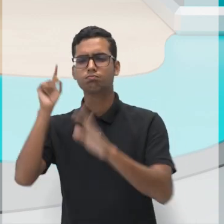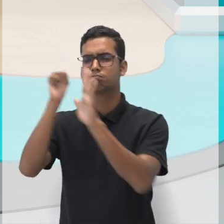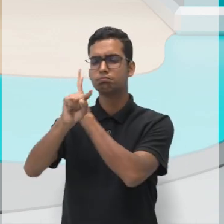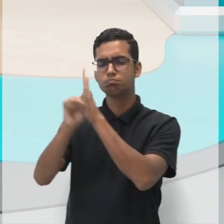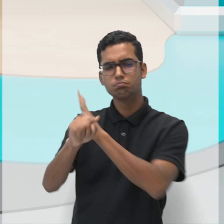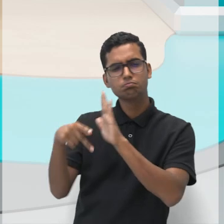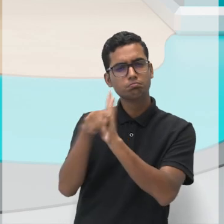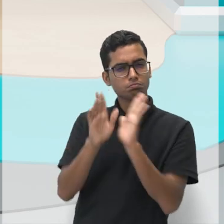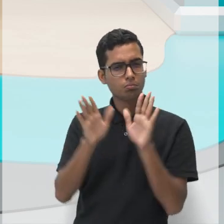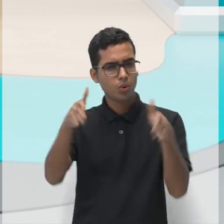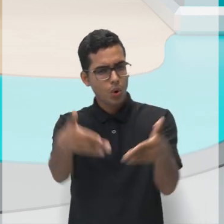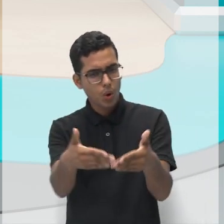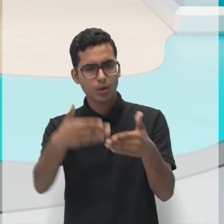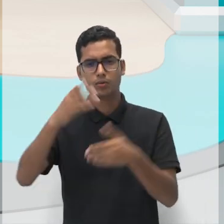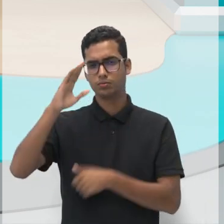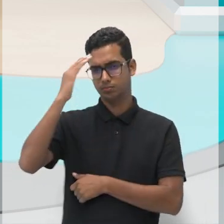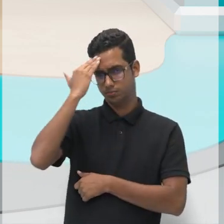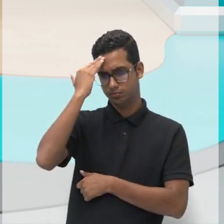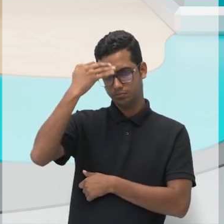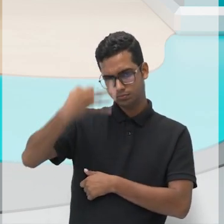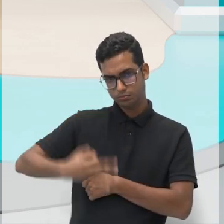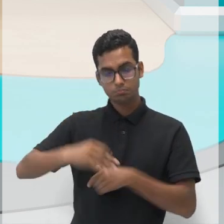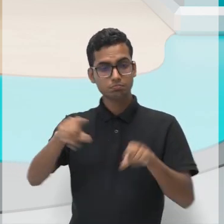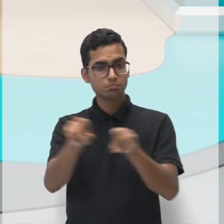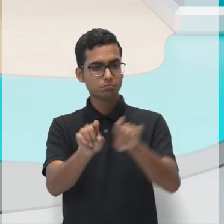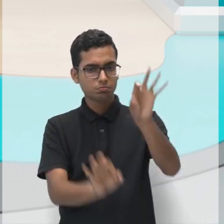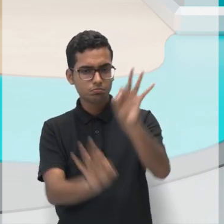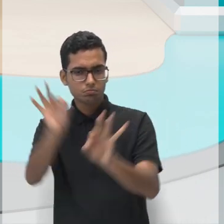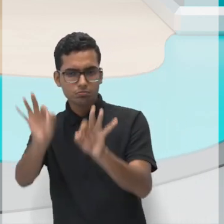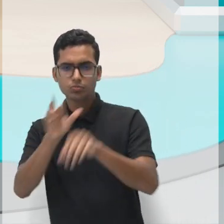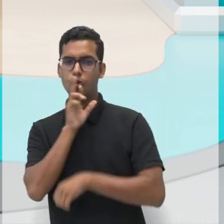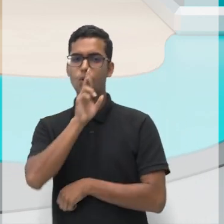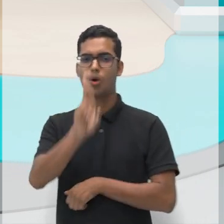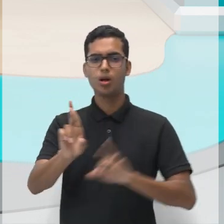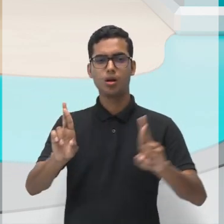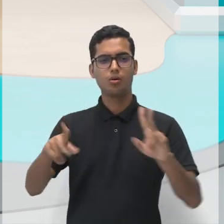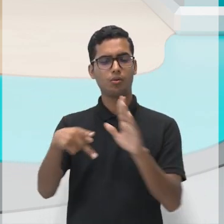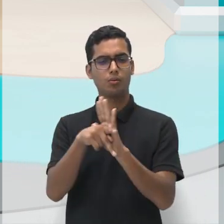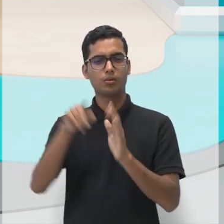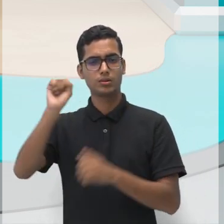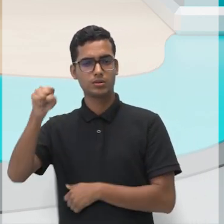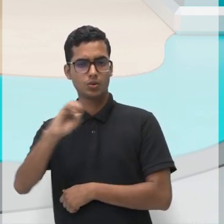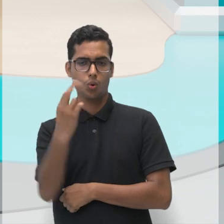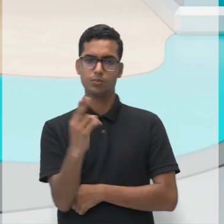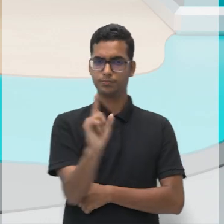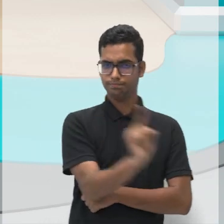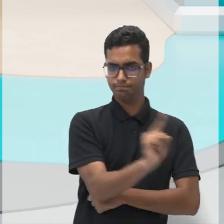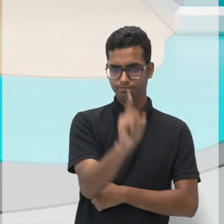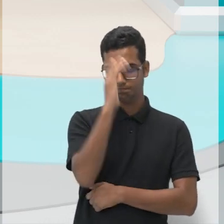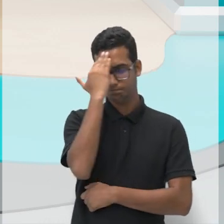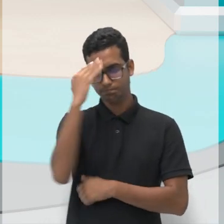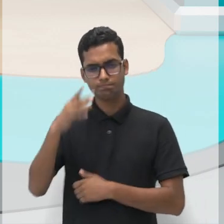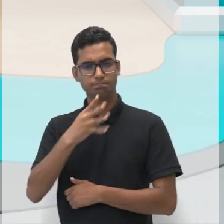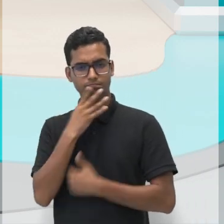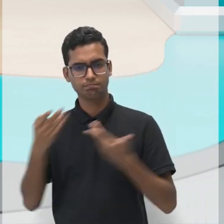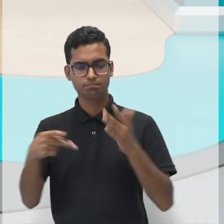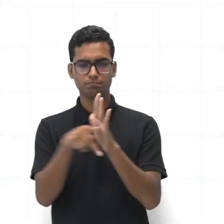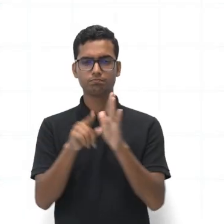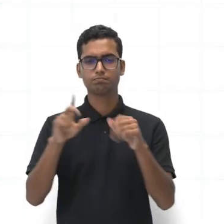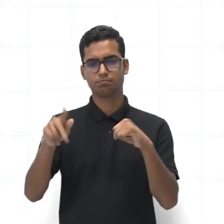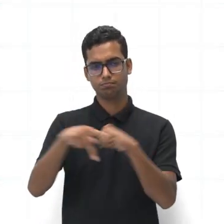mais específicas, mais elaboradas, que exijam respostas diferentes de sim ou não. Vamos conhecer esses pronomes?